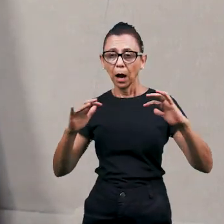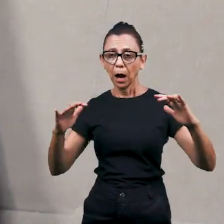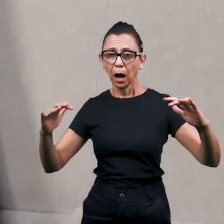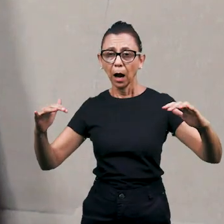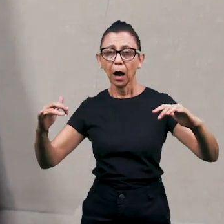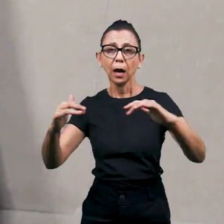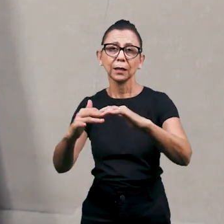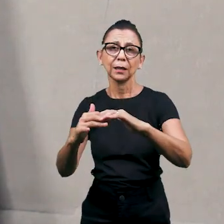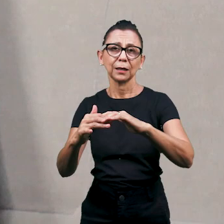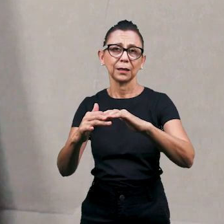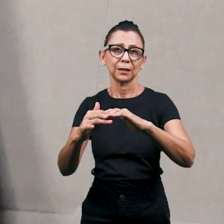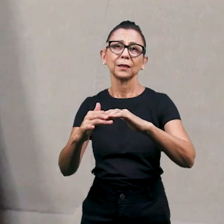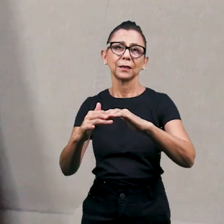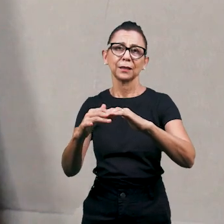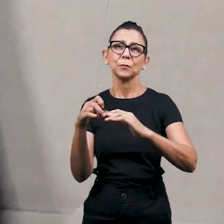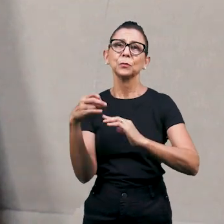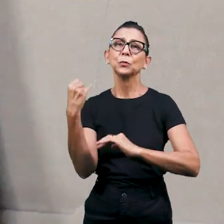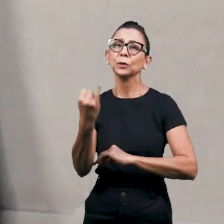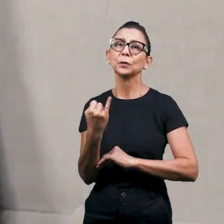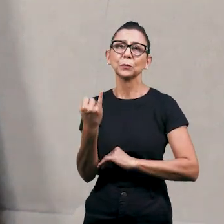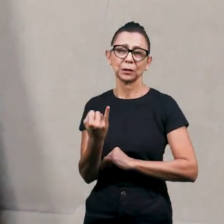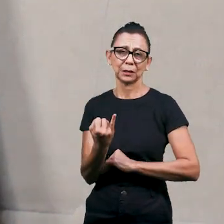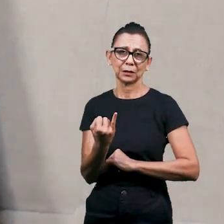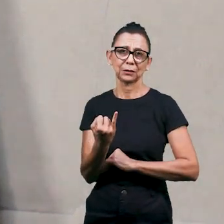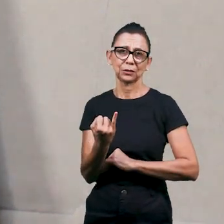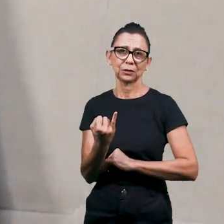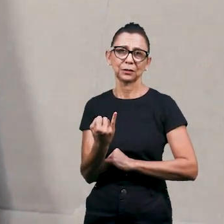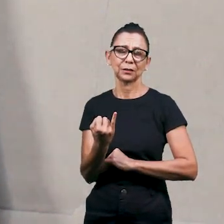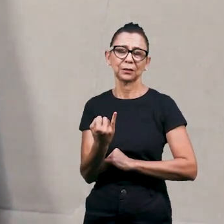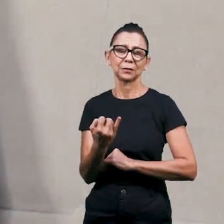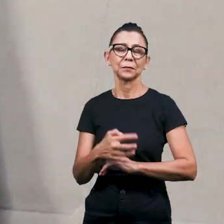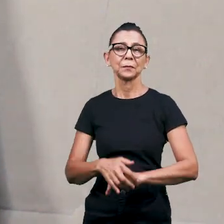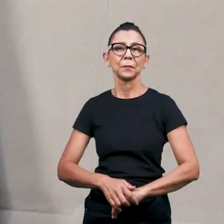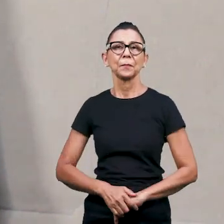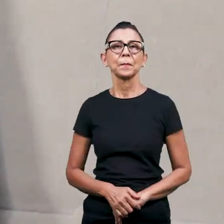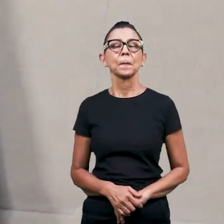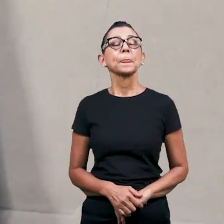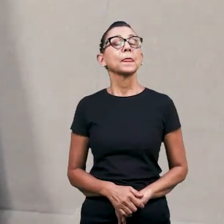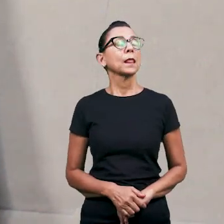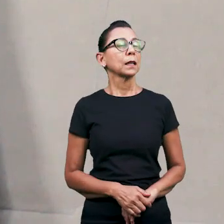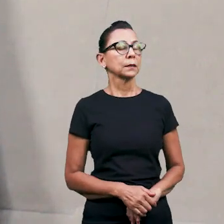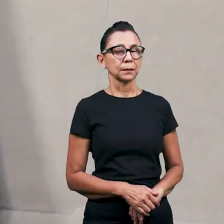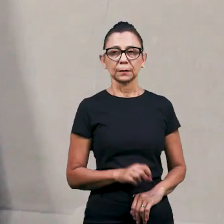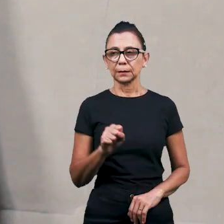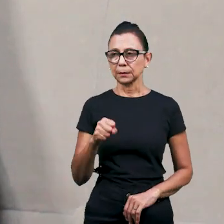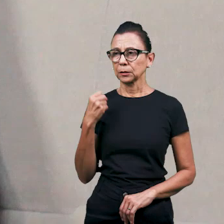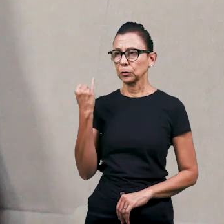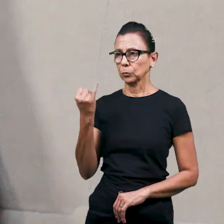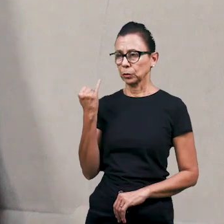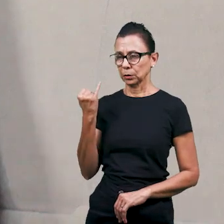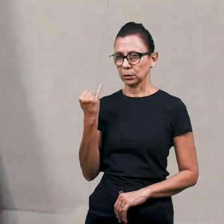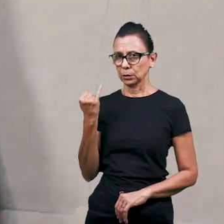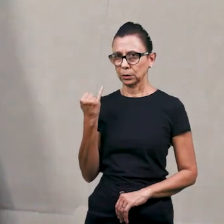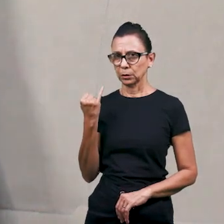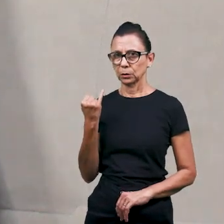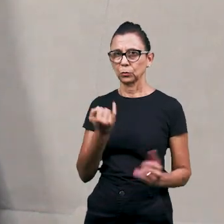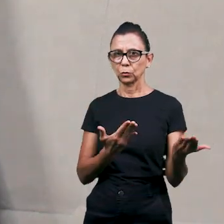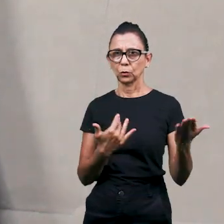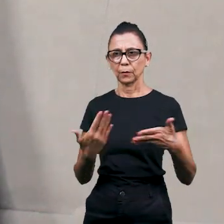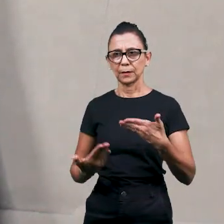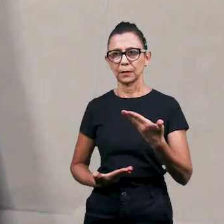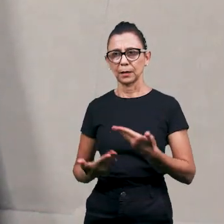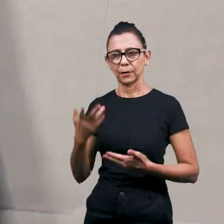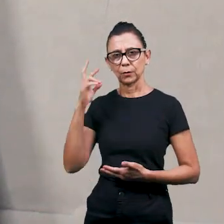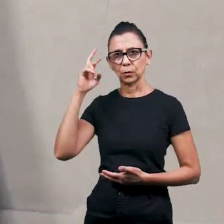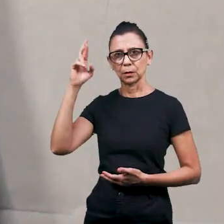região ou de área, que tem 200, 300 jovens, é muito gratificante para eles. Além da bênção,